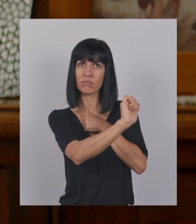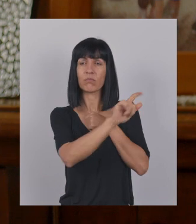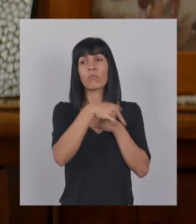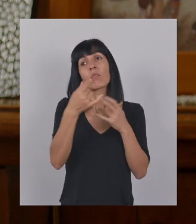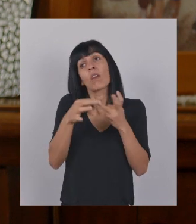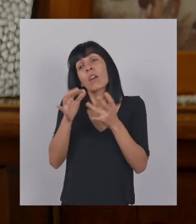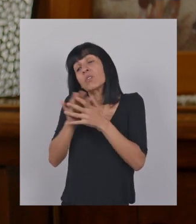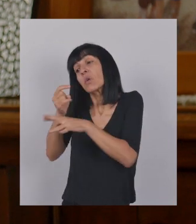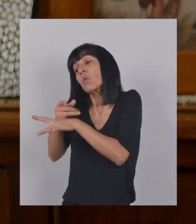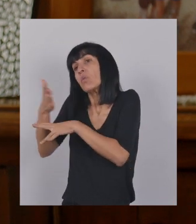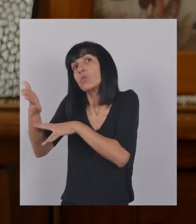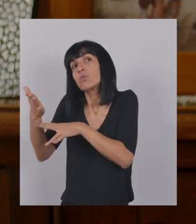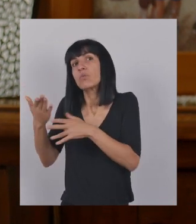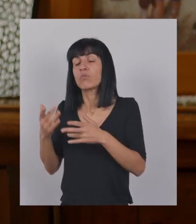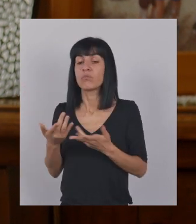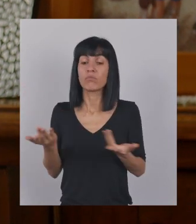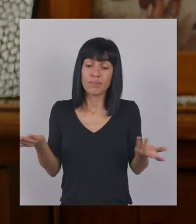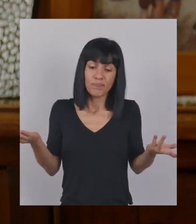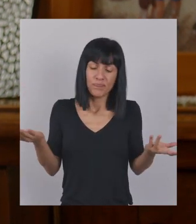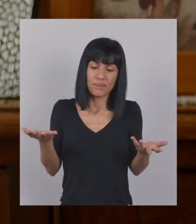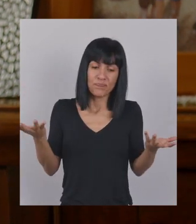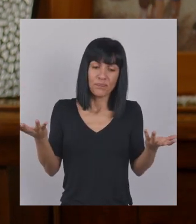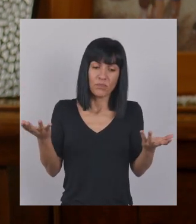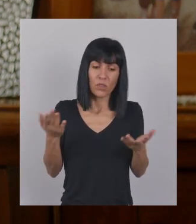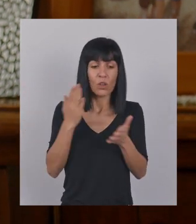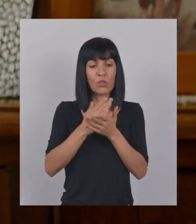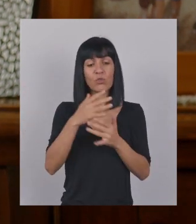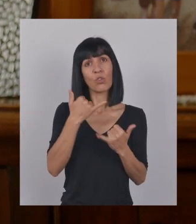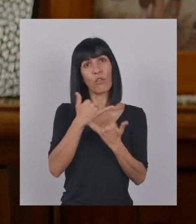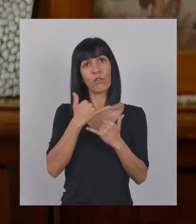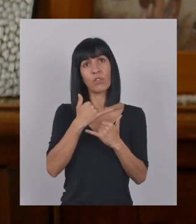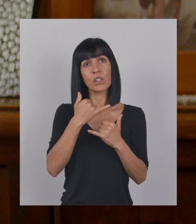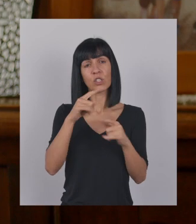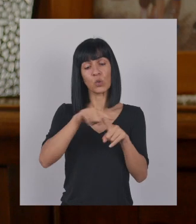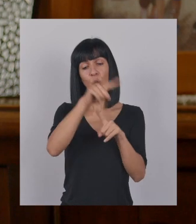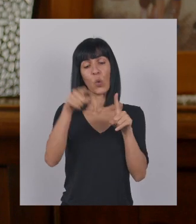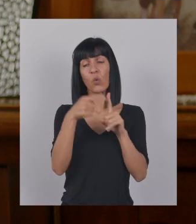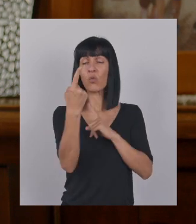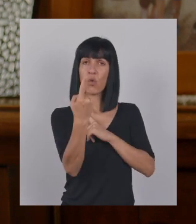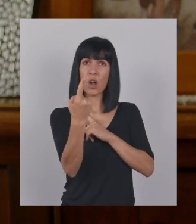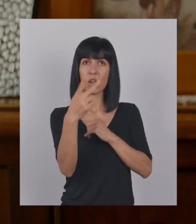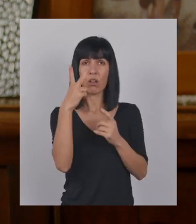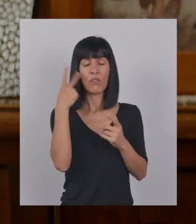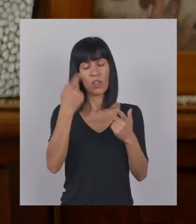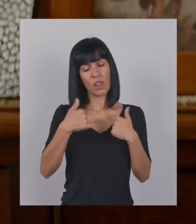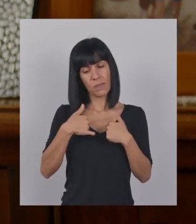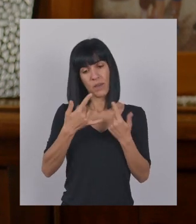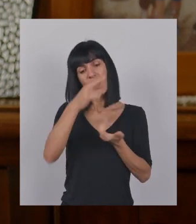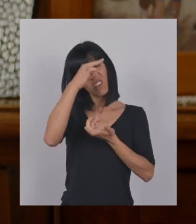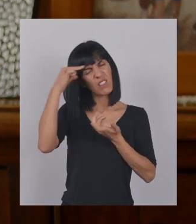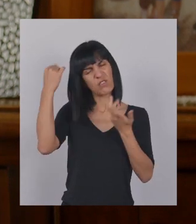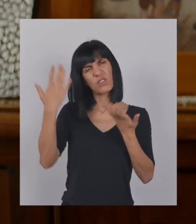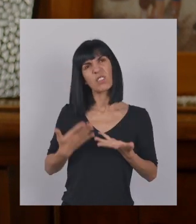e dizer com um outro e sou feliz um ano tive uma vida muito